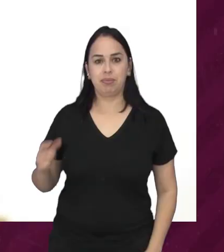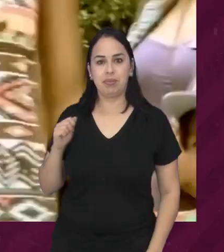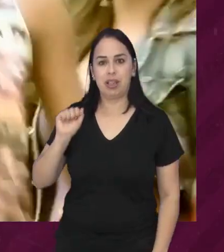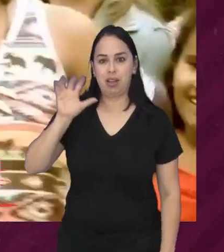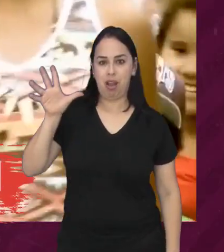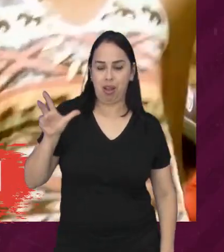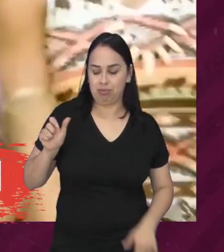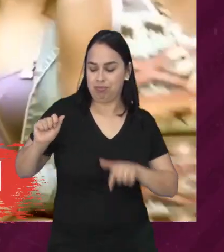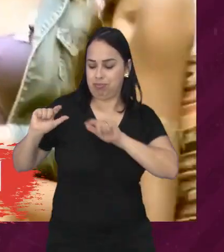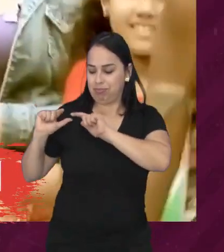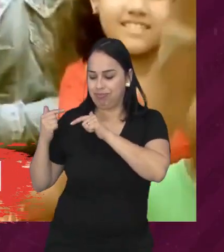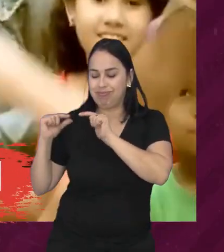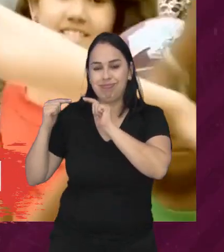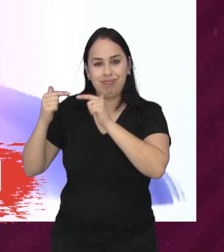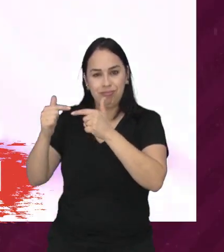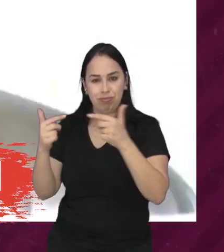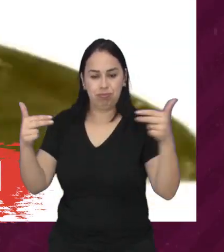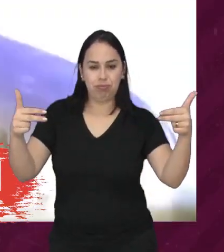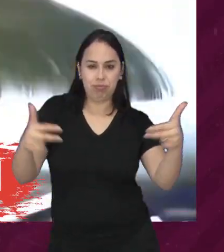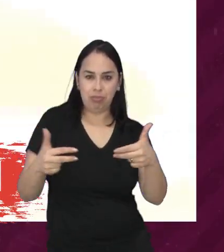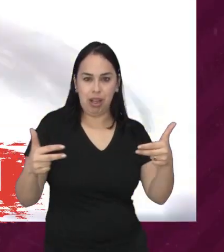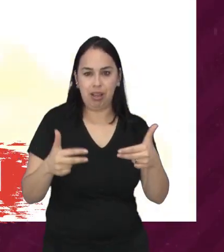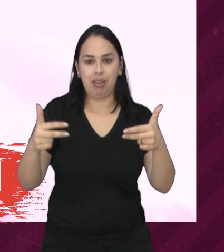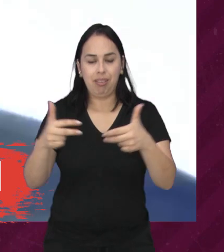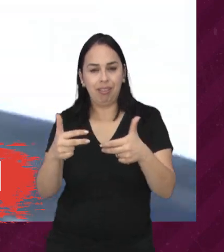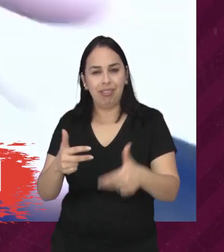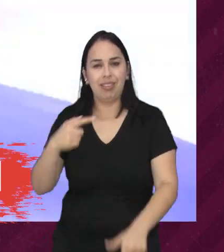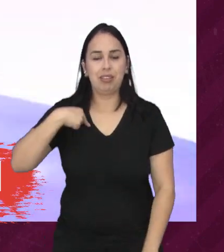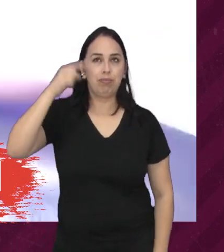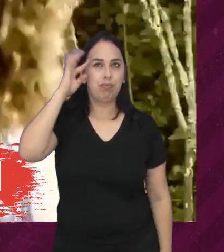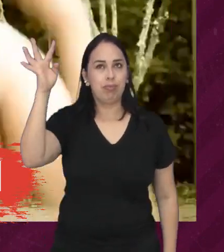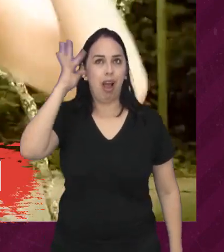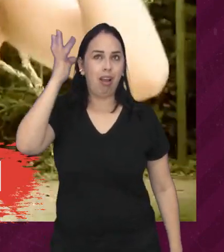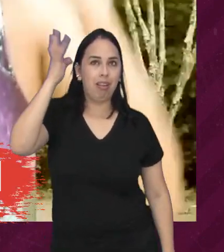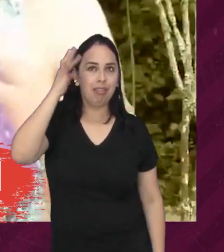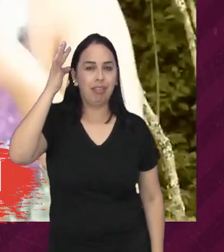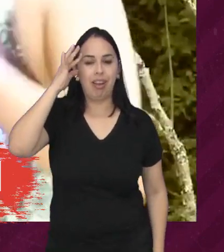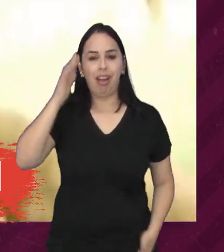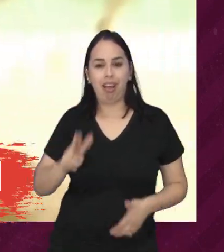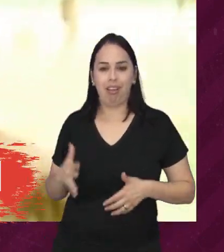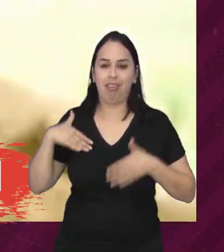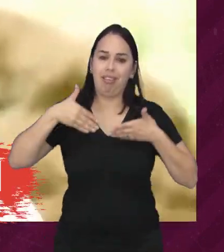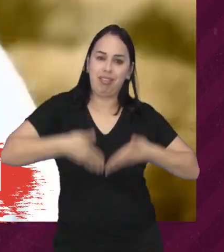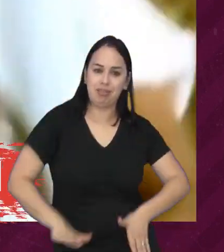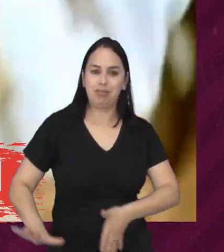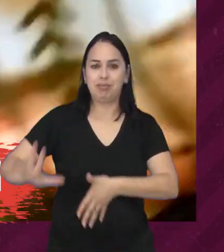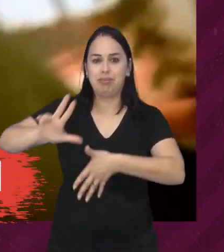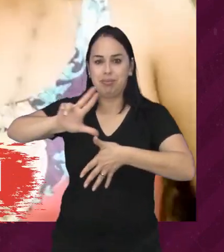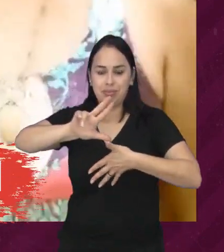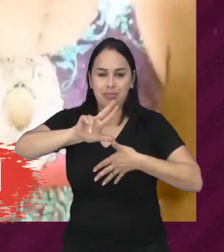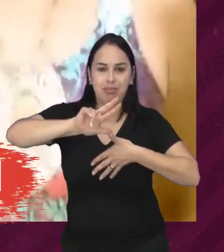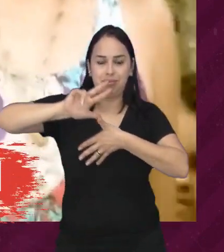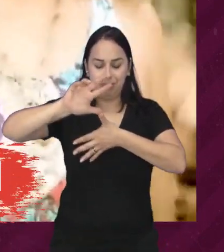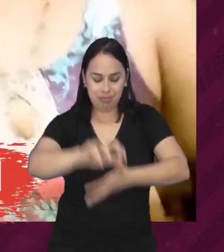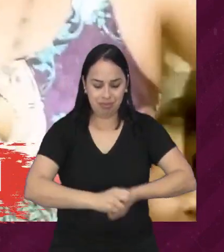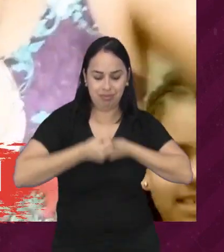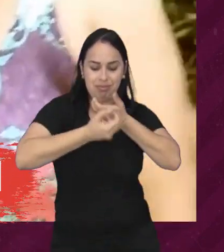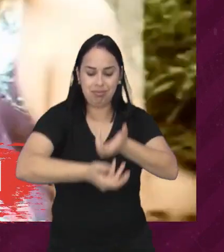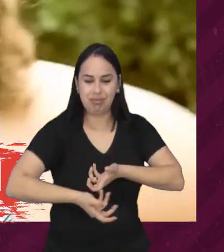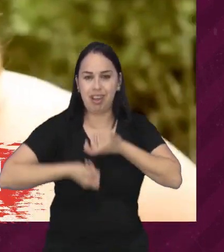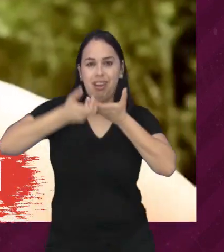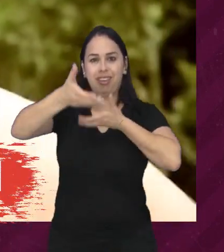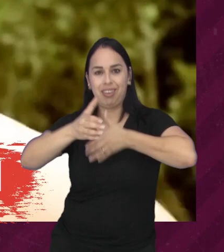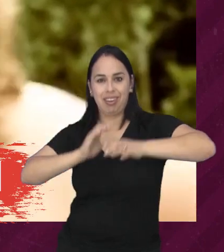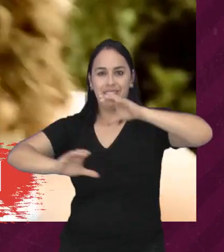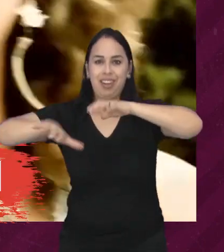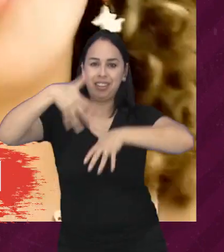certeza. De origem africana, suburbana, consciente. O rap é a arma, o gatilho é a mente. Latino-americana, a chama que emana, a